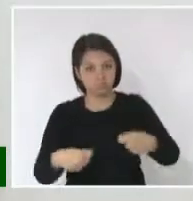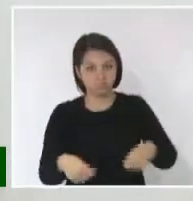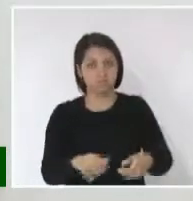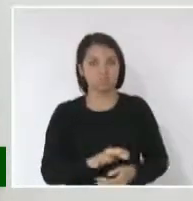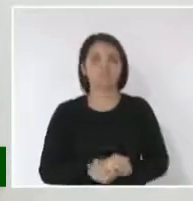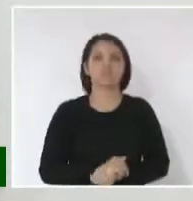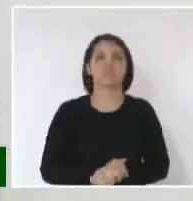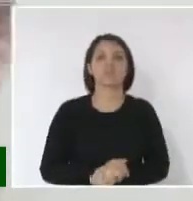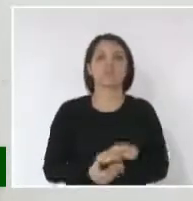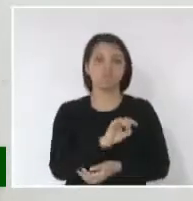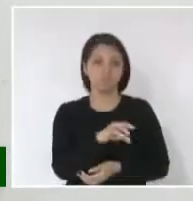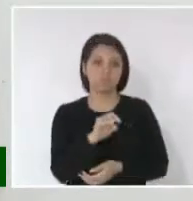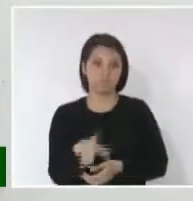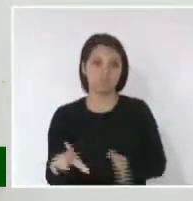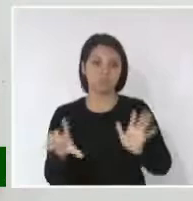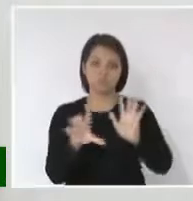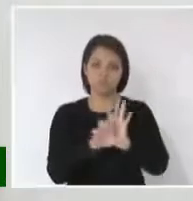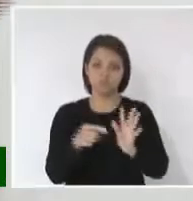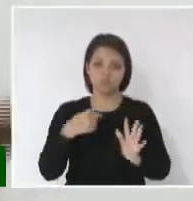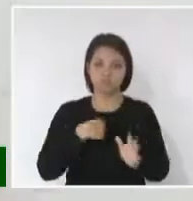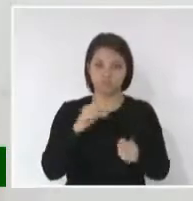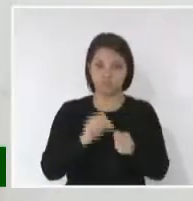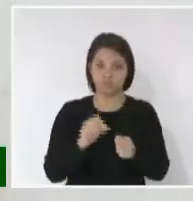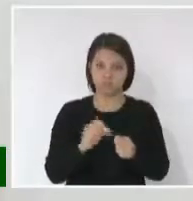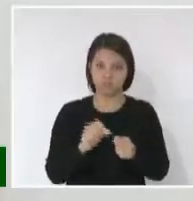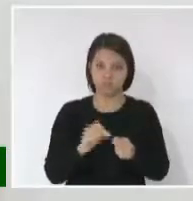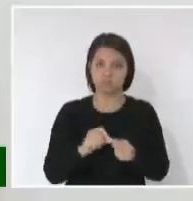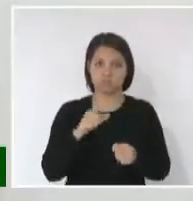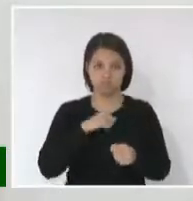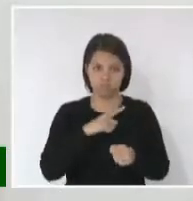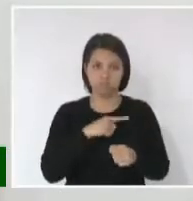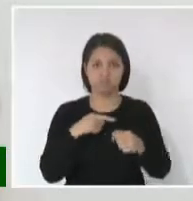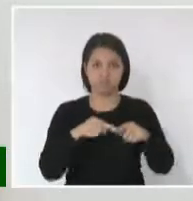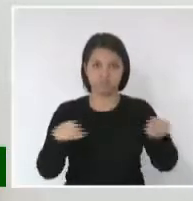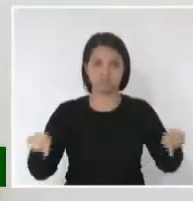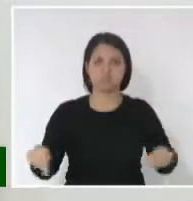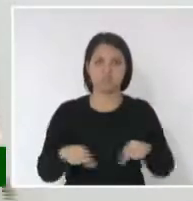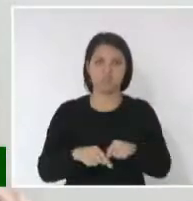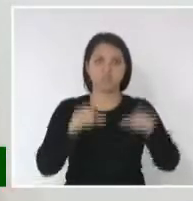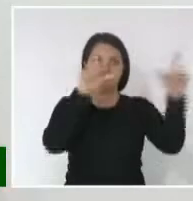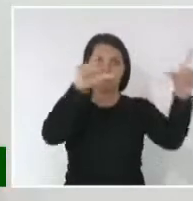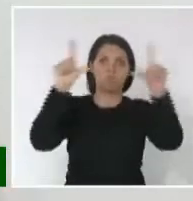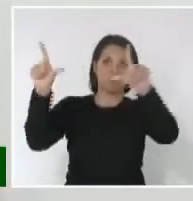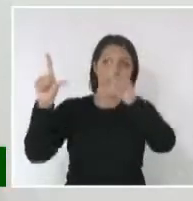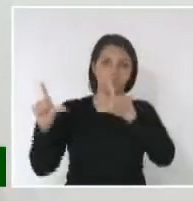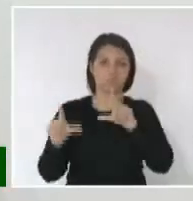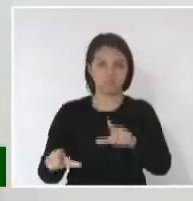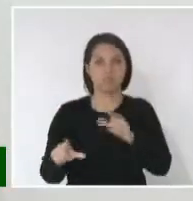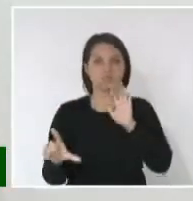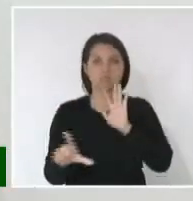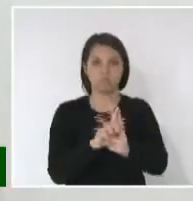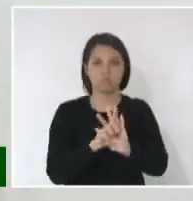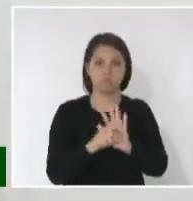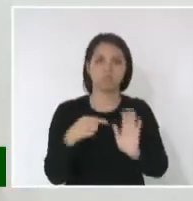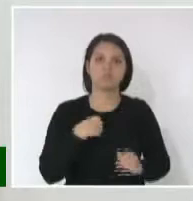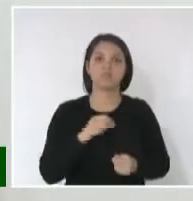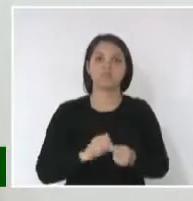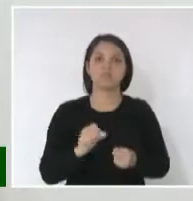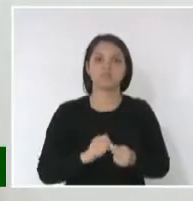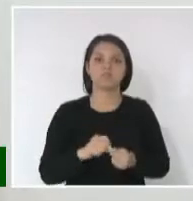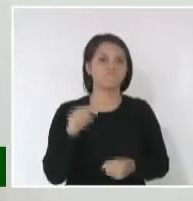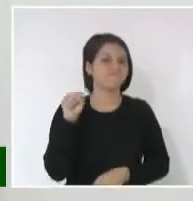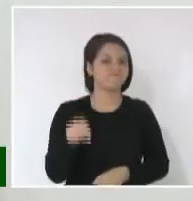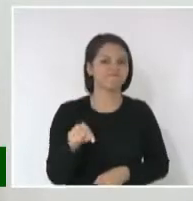fiz e tenho no meu gabinete o placar das leis lá, de todas as leis que eu já fiz, essa